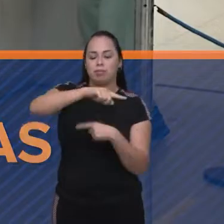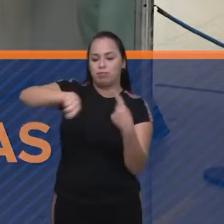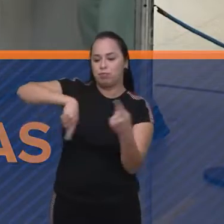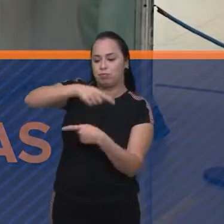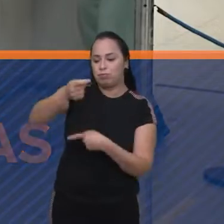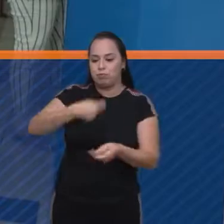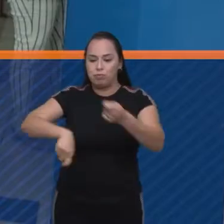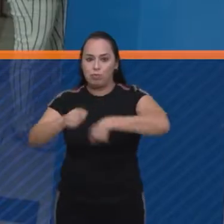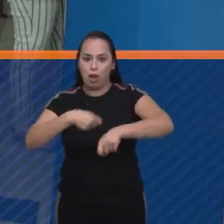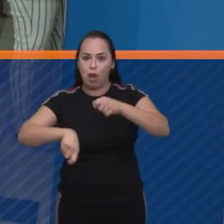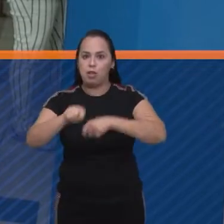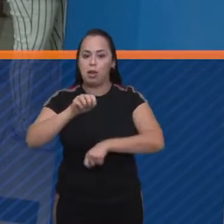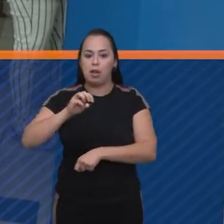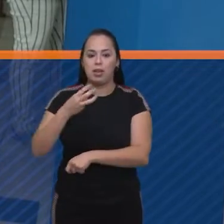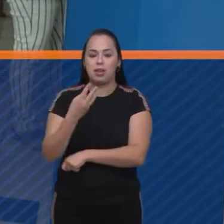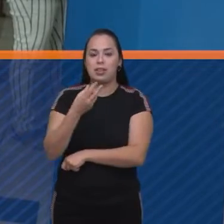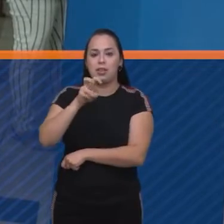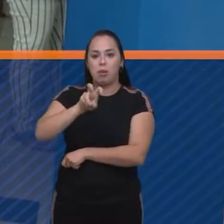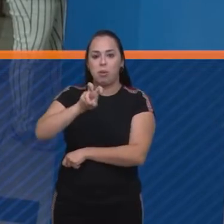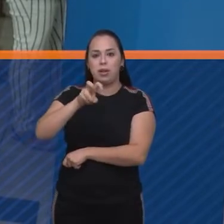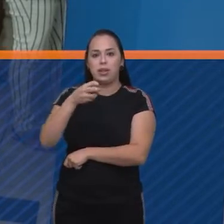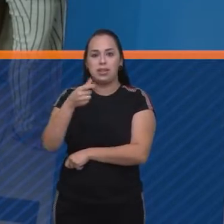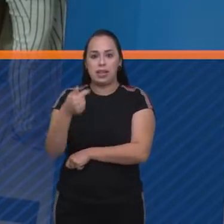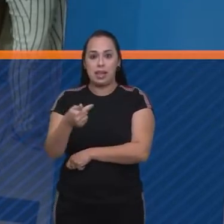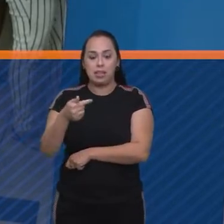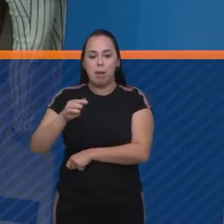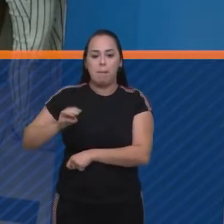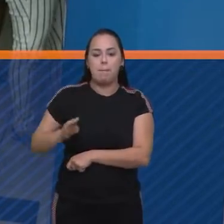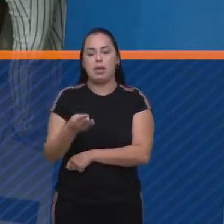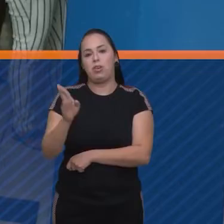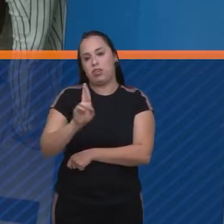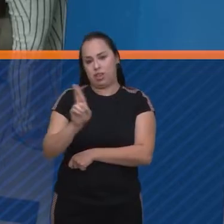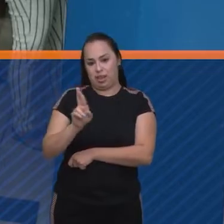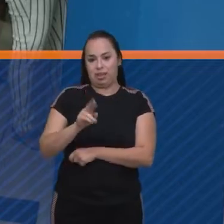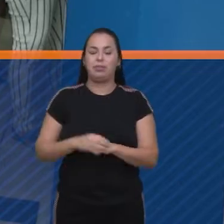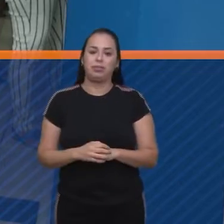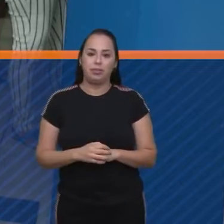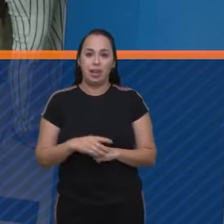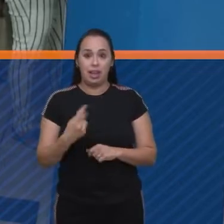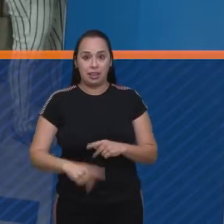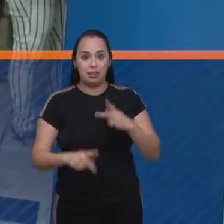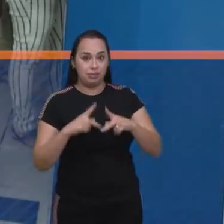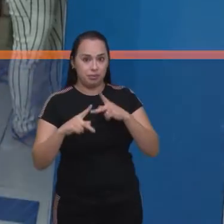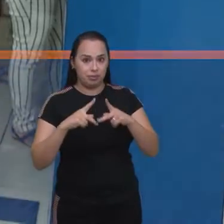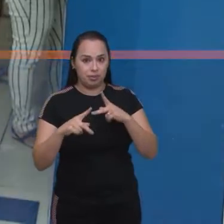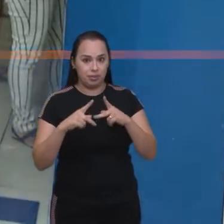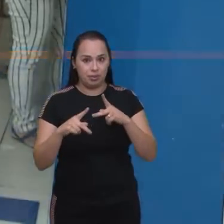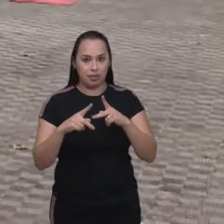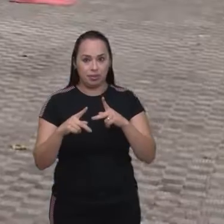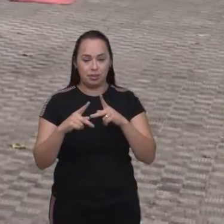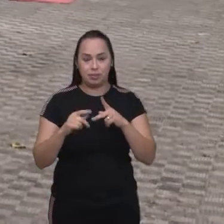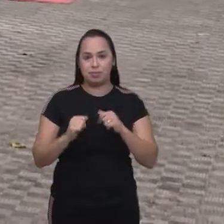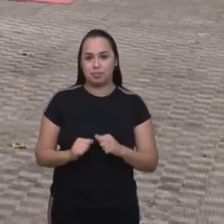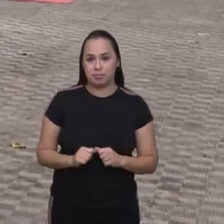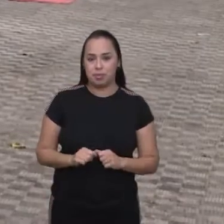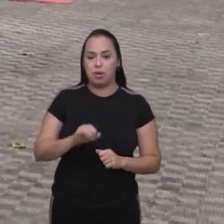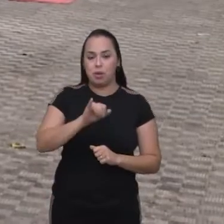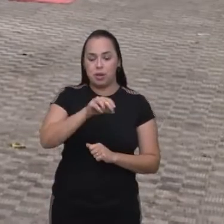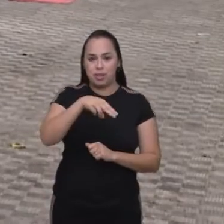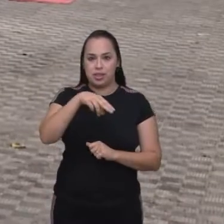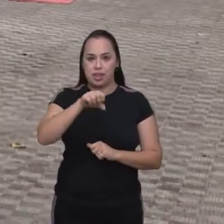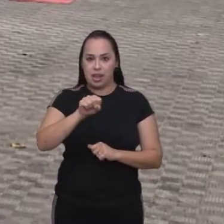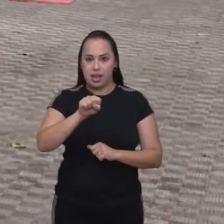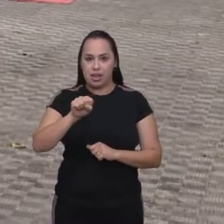pago deve movimentar quase 57 bilhões de reais na economia brasileira. Aqui em São